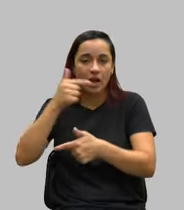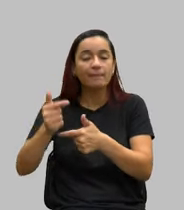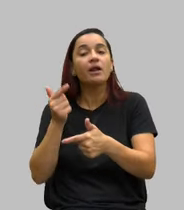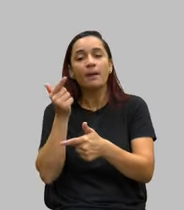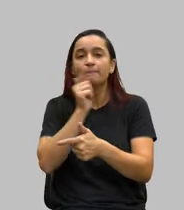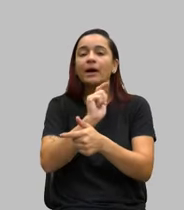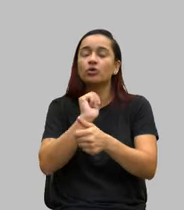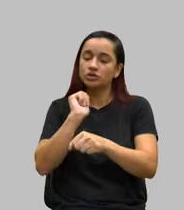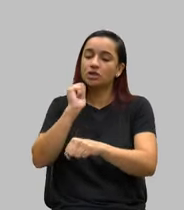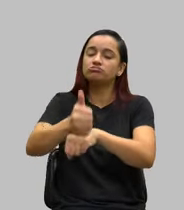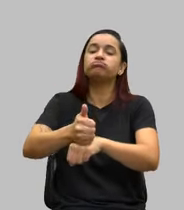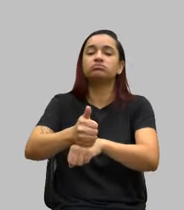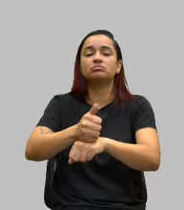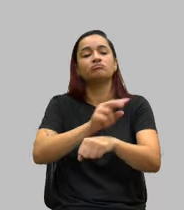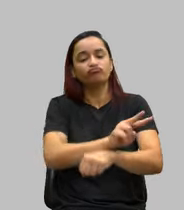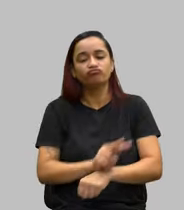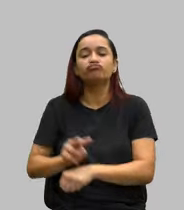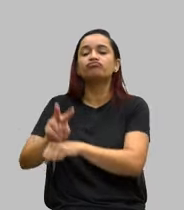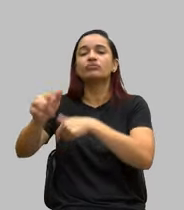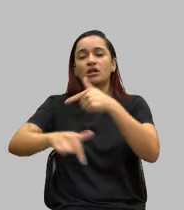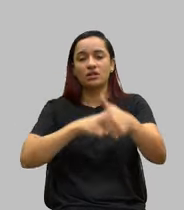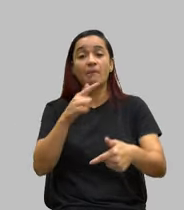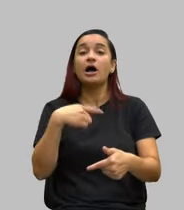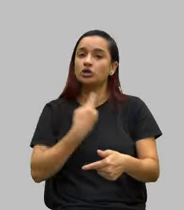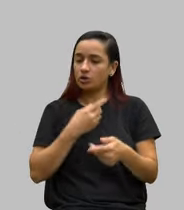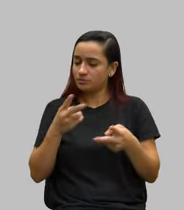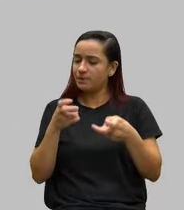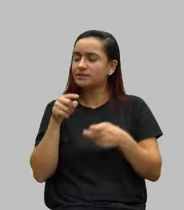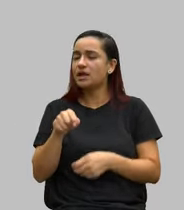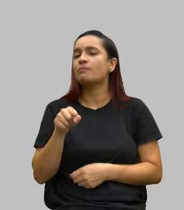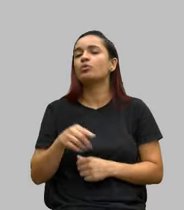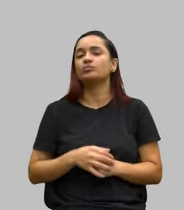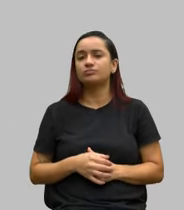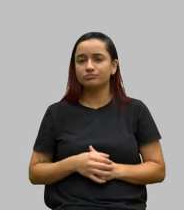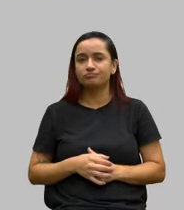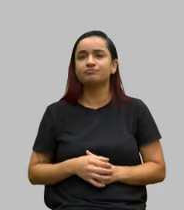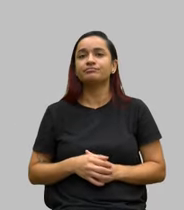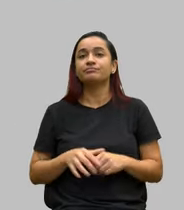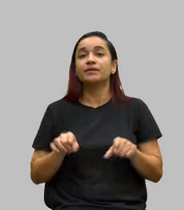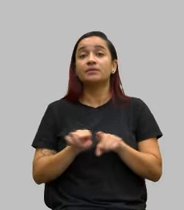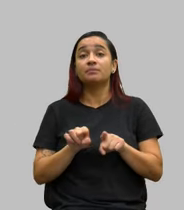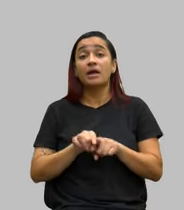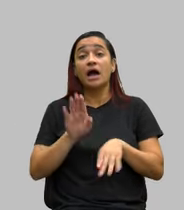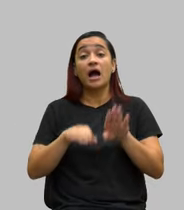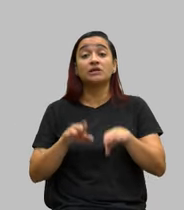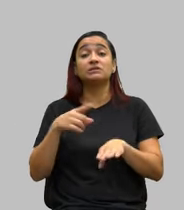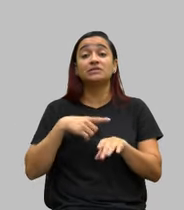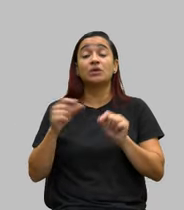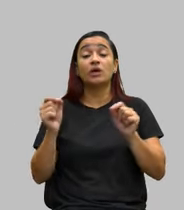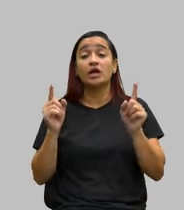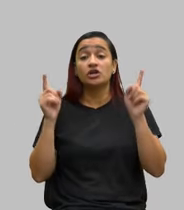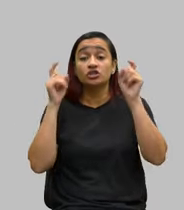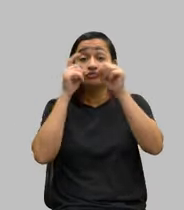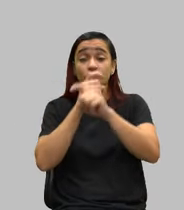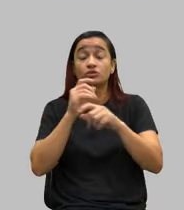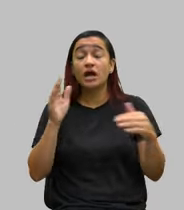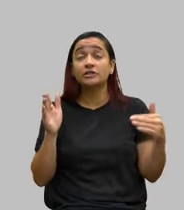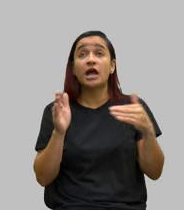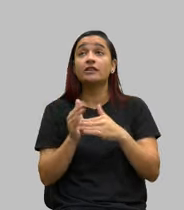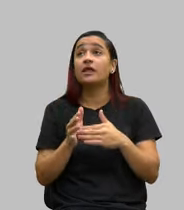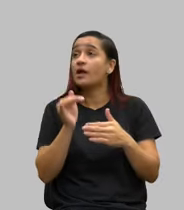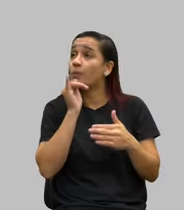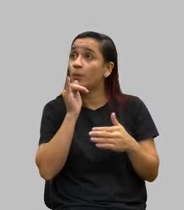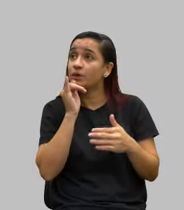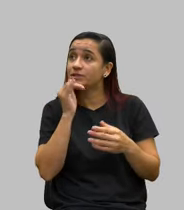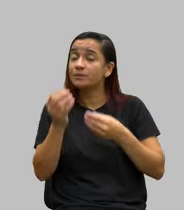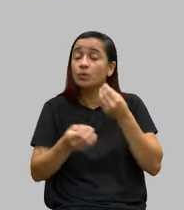essas demandas né a gente percebe muito disso às vezes tem temos tido aí dificuldades até na condição de